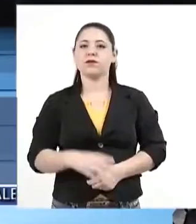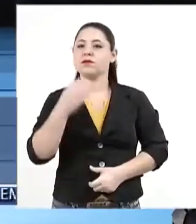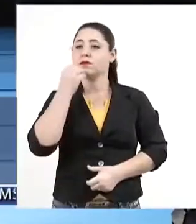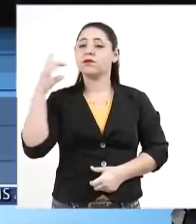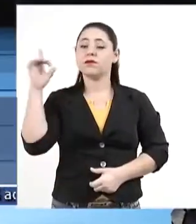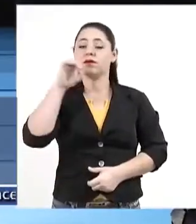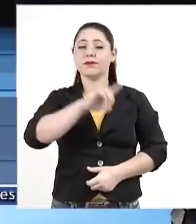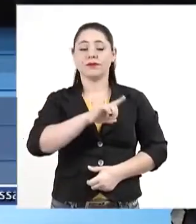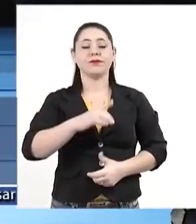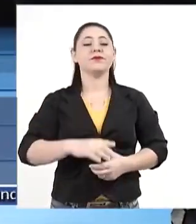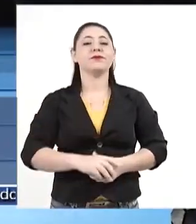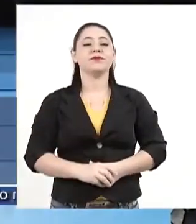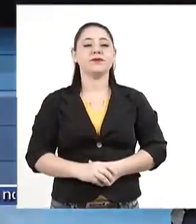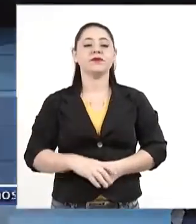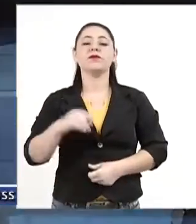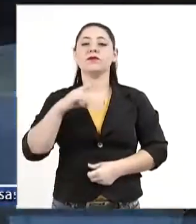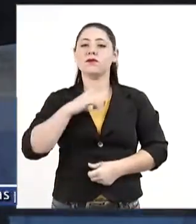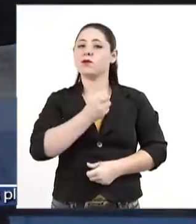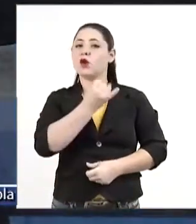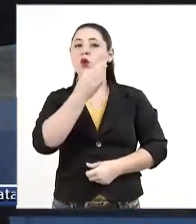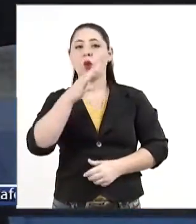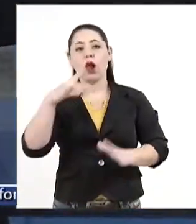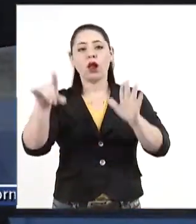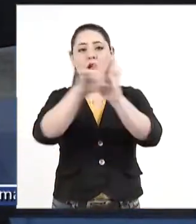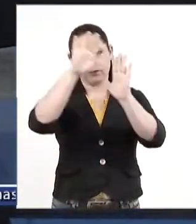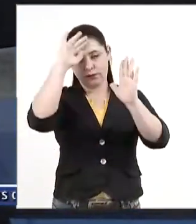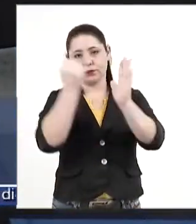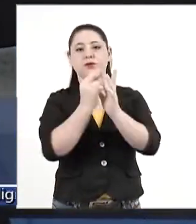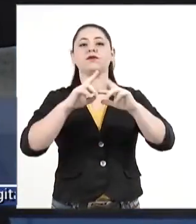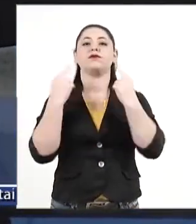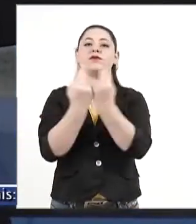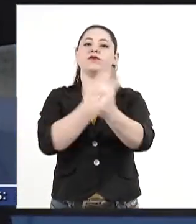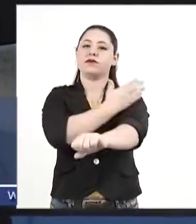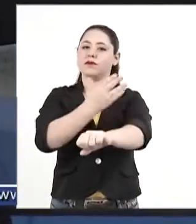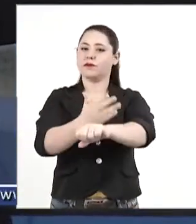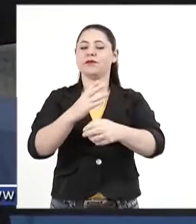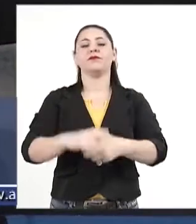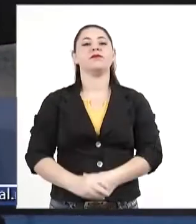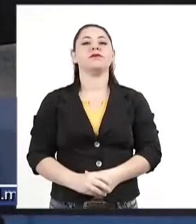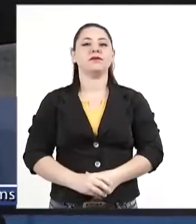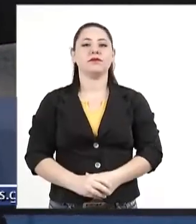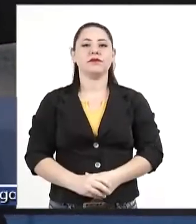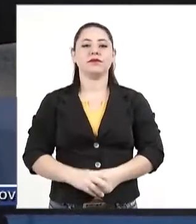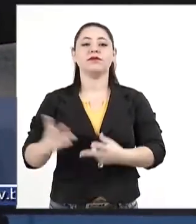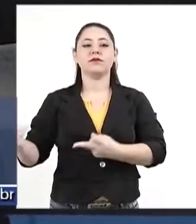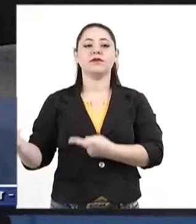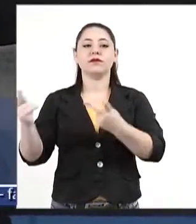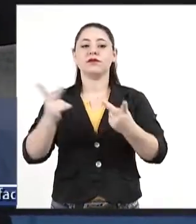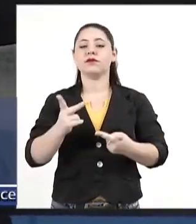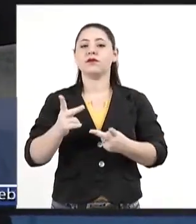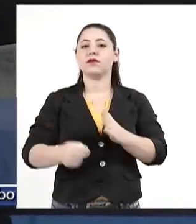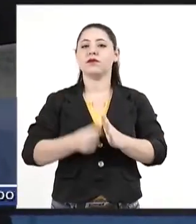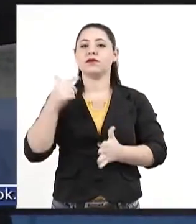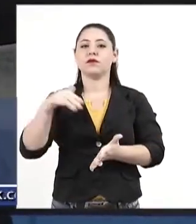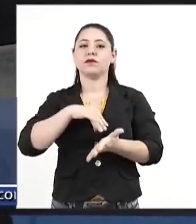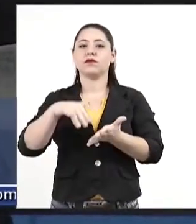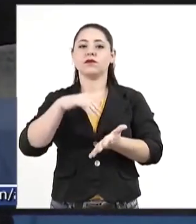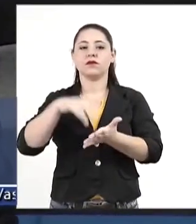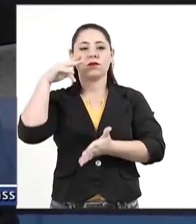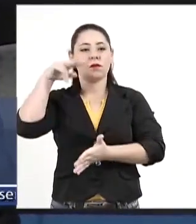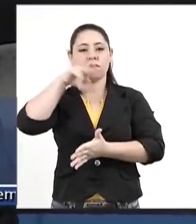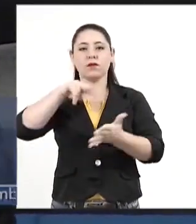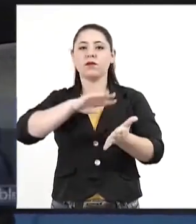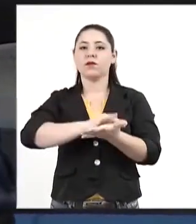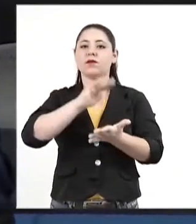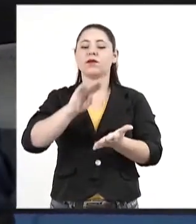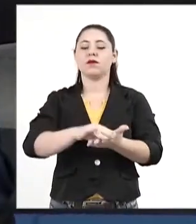Bom dia. Havendo número legal, declaro aberta a presente sessão ordinária. Convido o senhor segundo secretário para fazer a